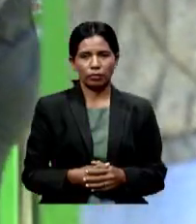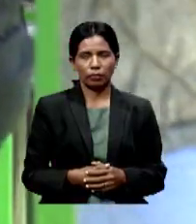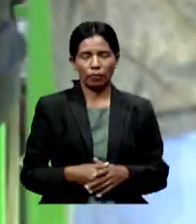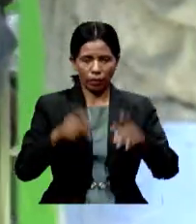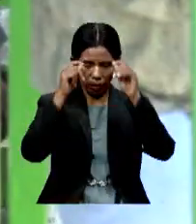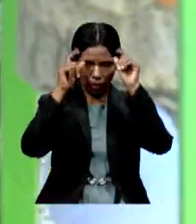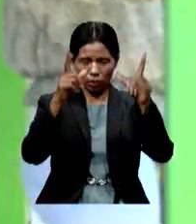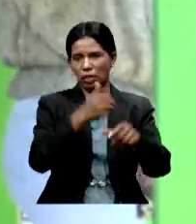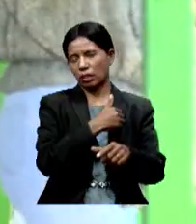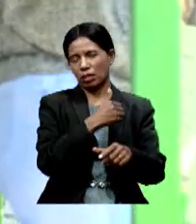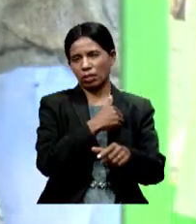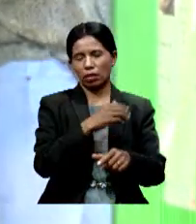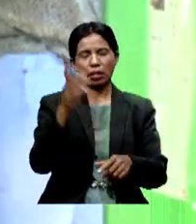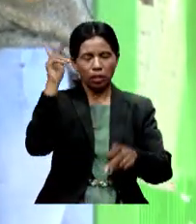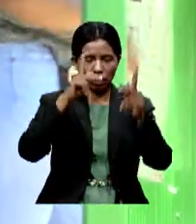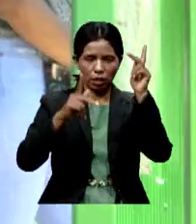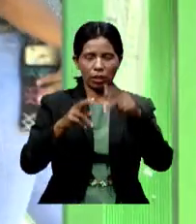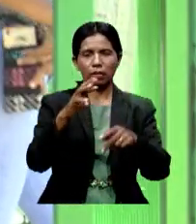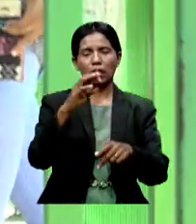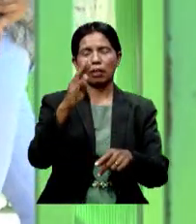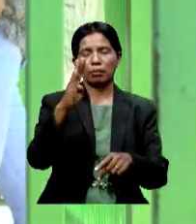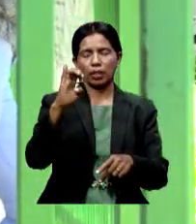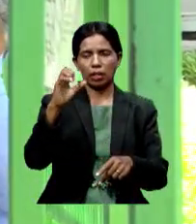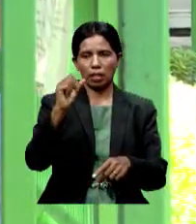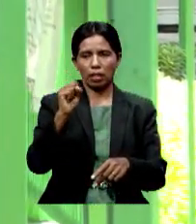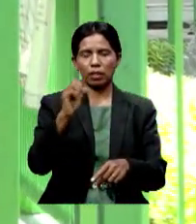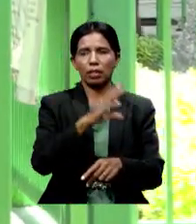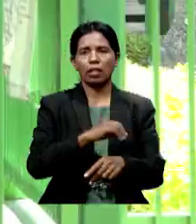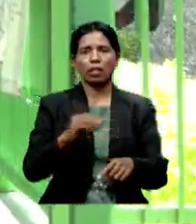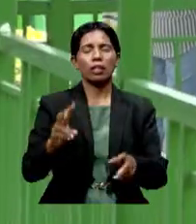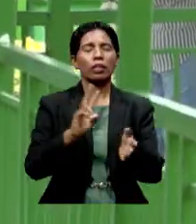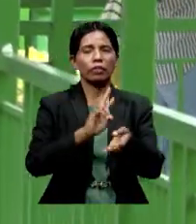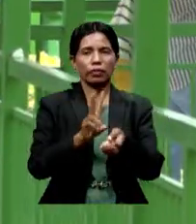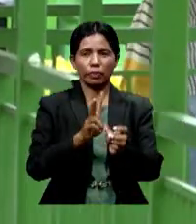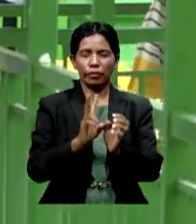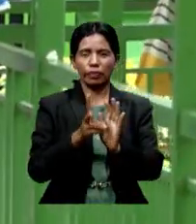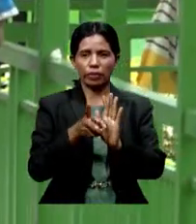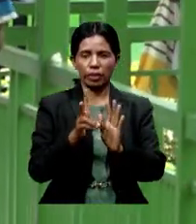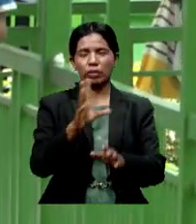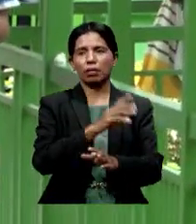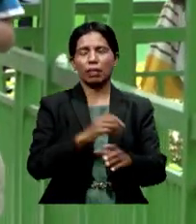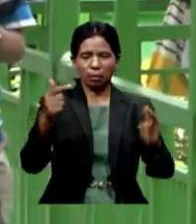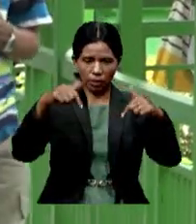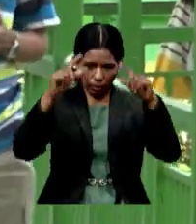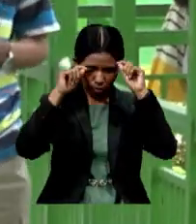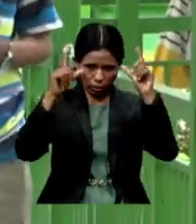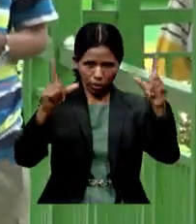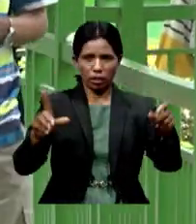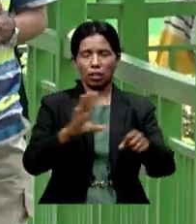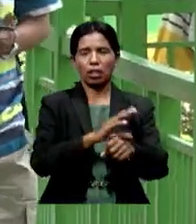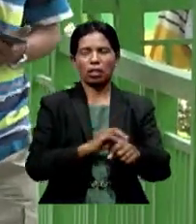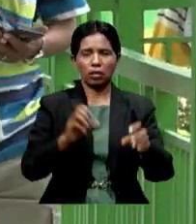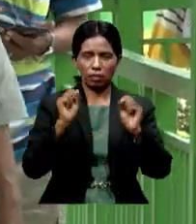Timor-Leste sidauk detecta caso rabies, mai be iha posibilidade vírus refere bele tama Timor-Leste, tamane precisa ha